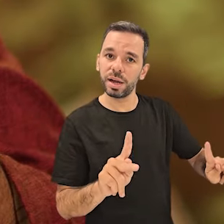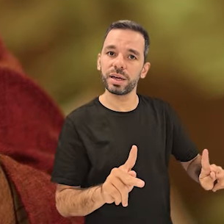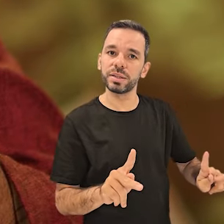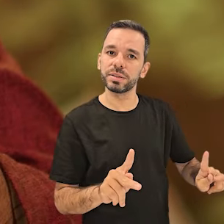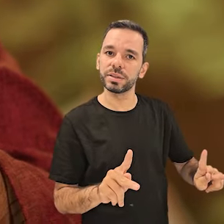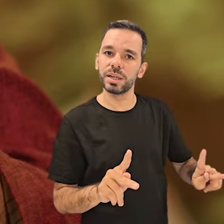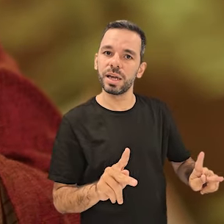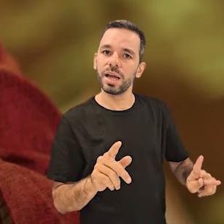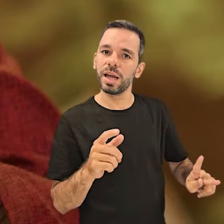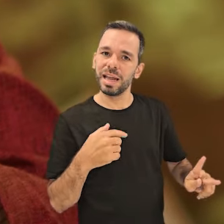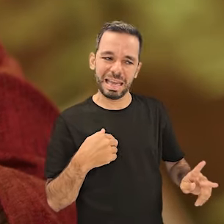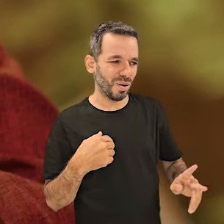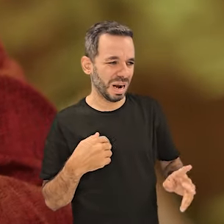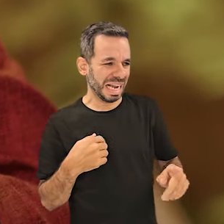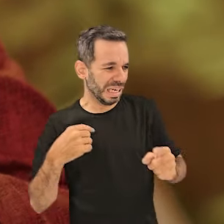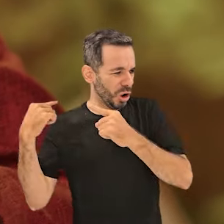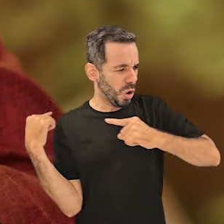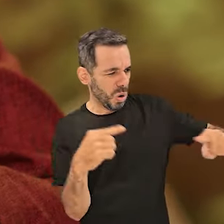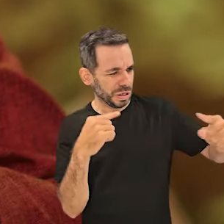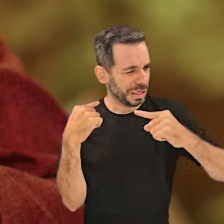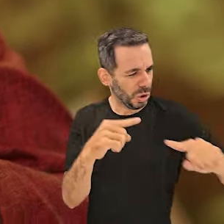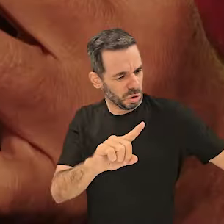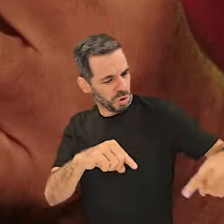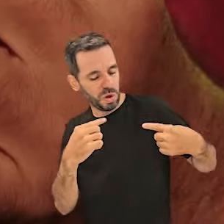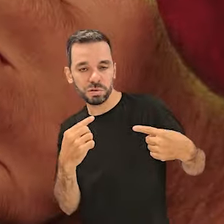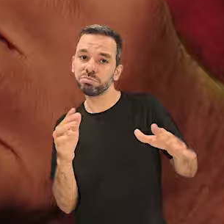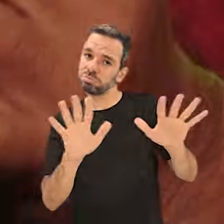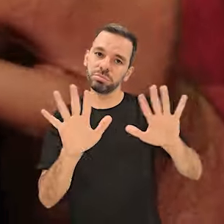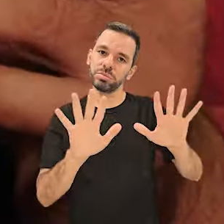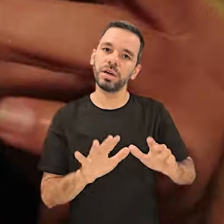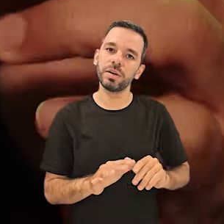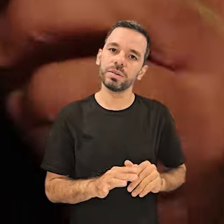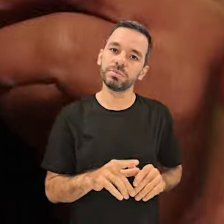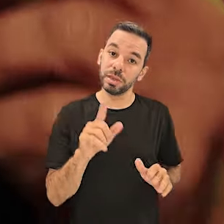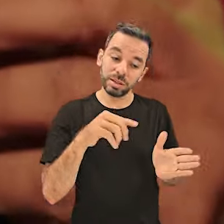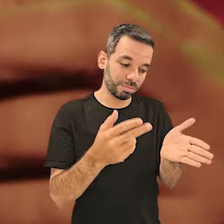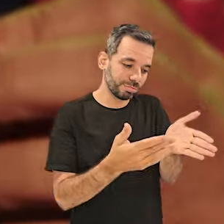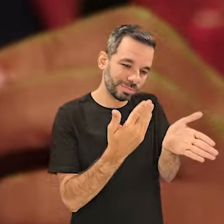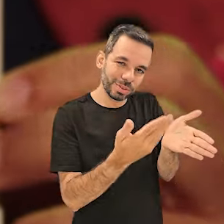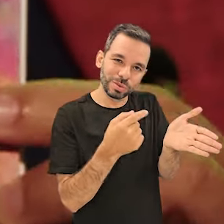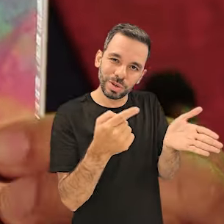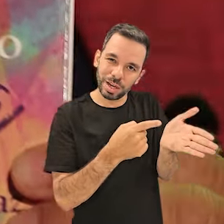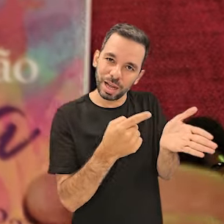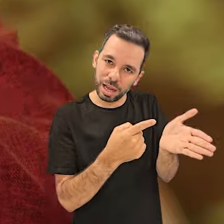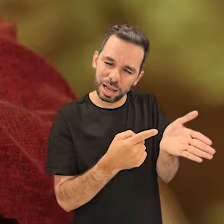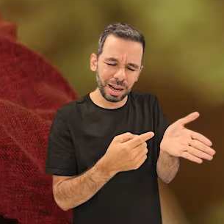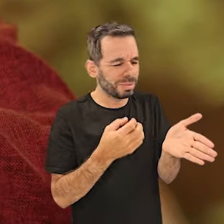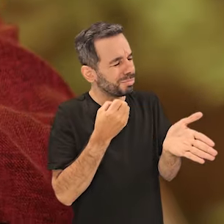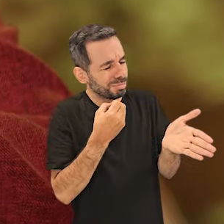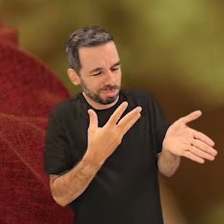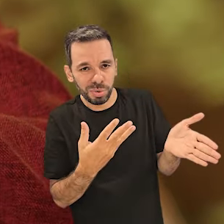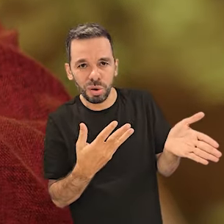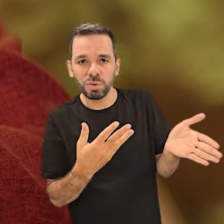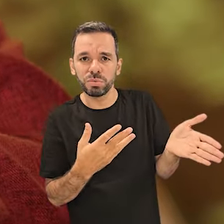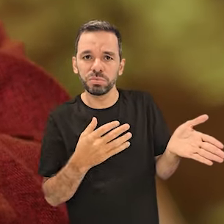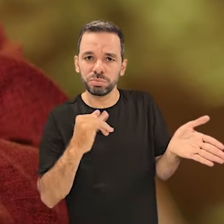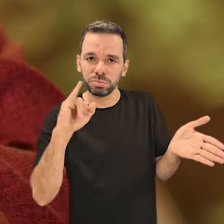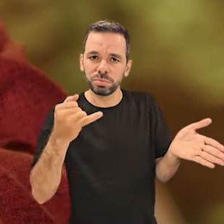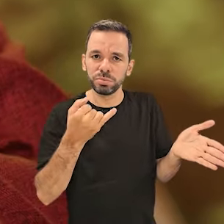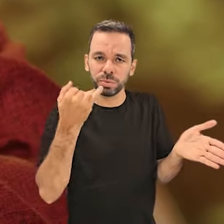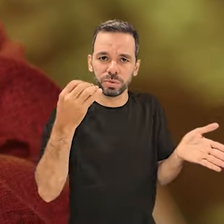si próprio e nem sabota as relações ao seu redor. Está aqui uma leitura indicada, Comunicação Pacífica, vale a pena a